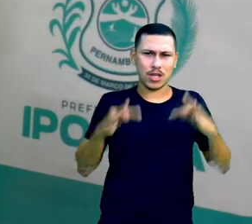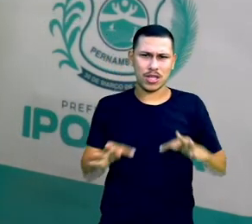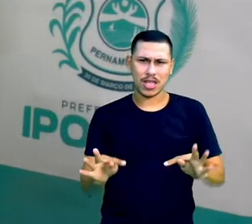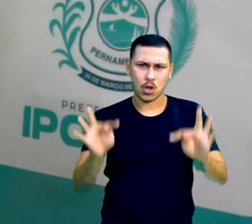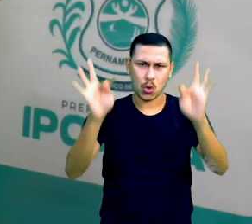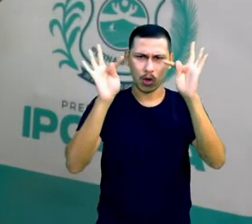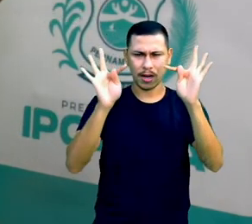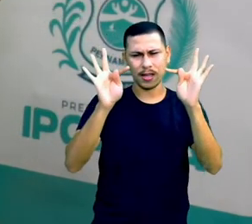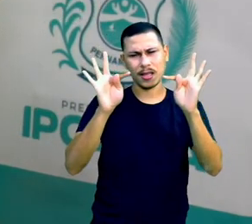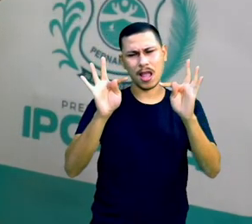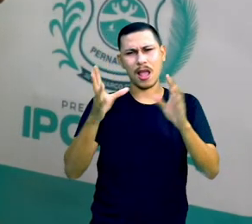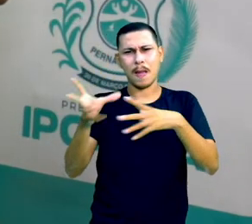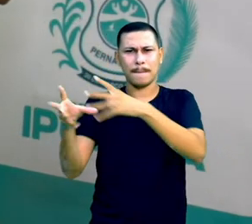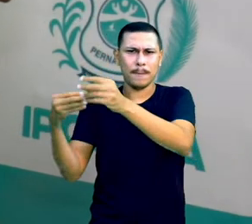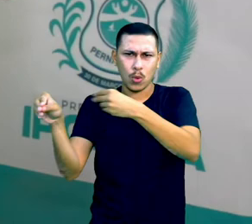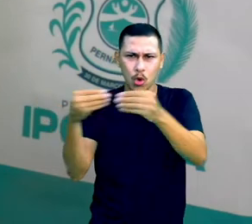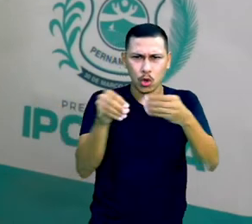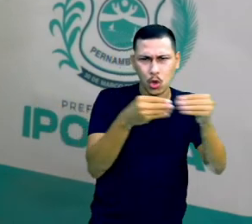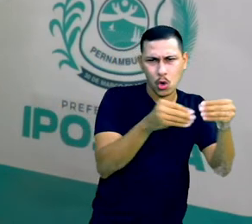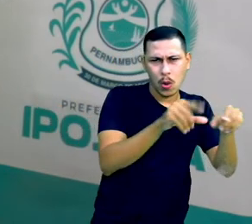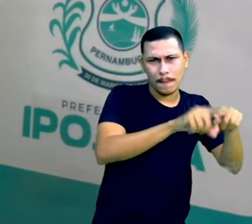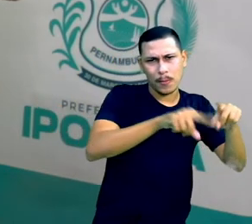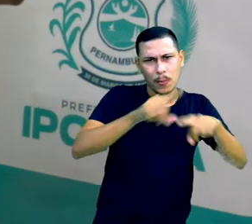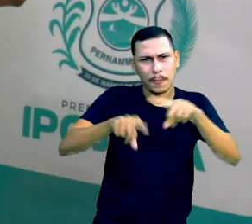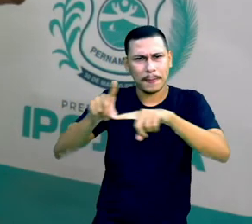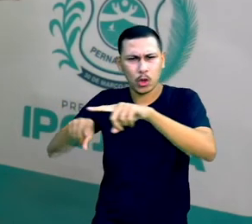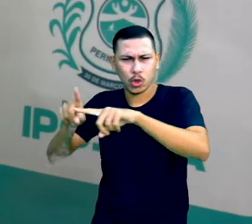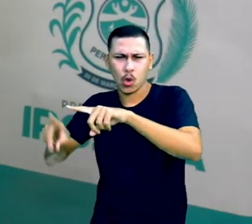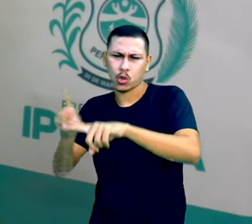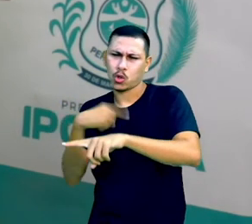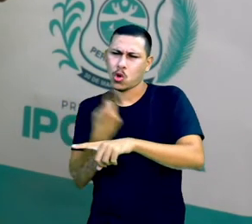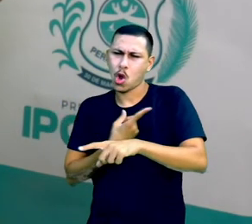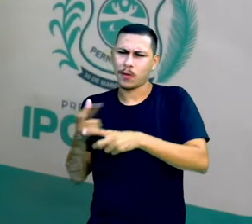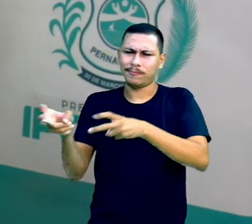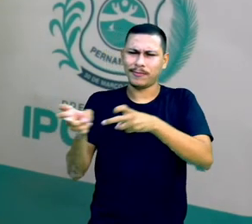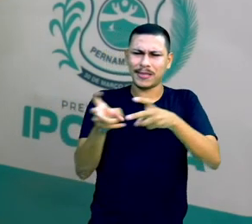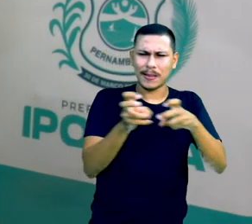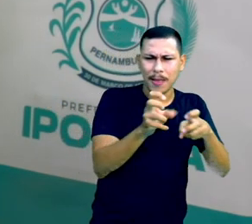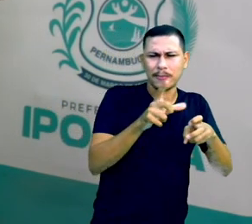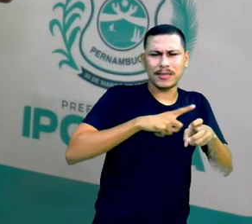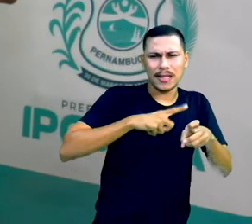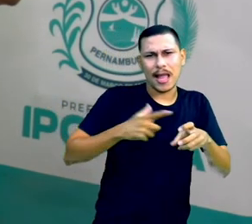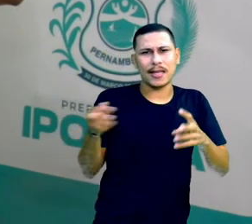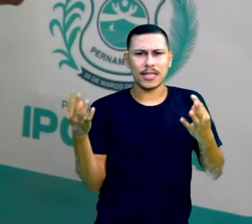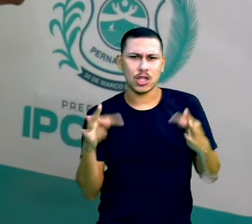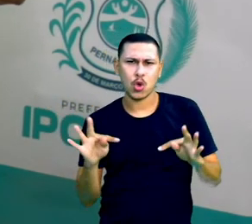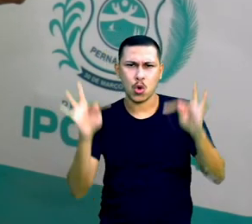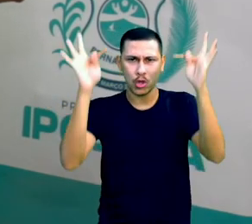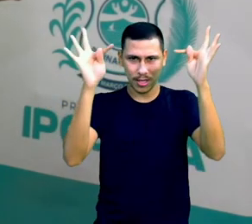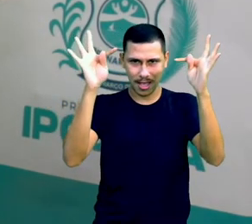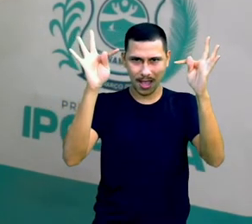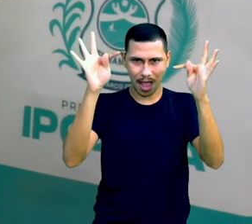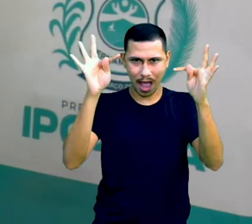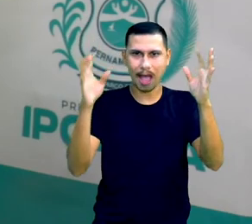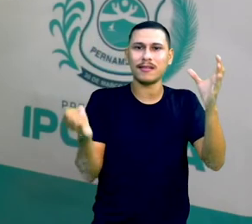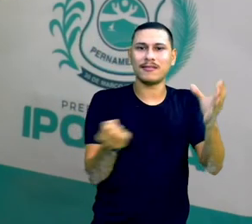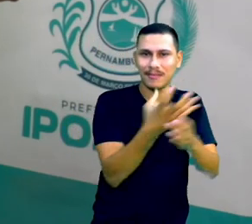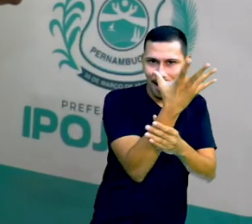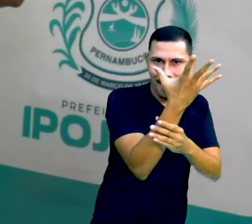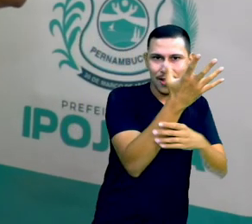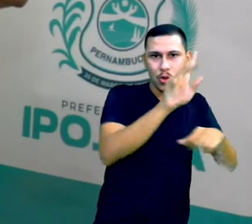maior parte dos produtos que a gente vê que tem essa questão da alta tecnologia vem desses dois países,